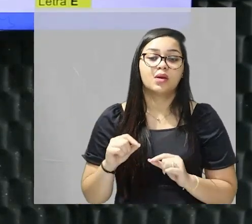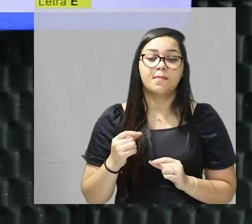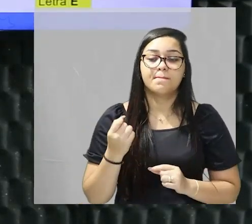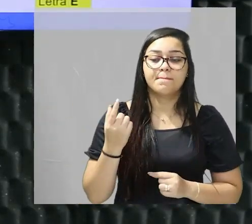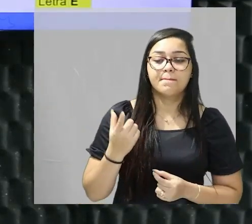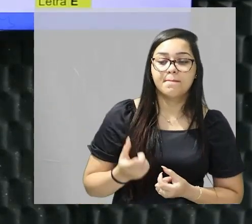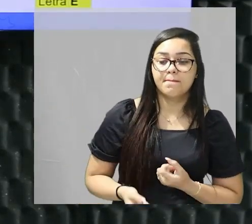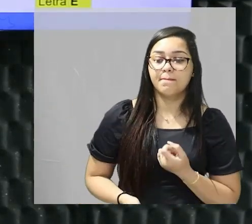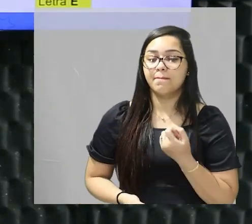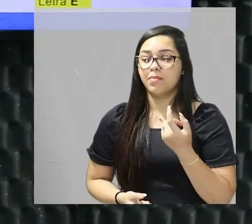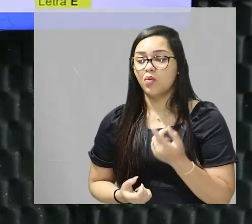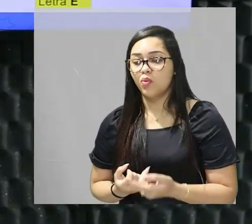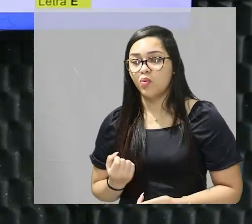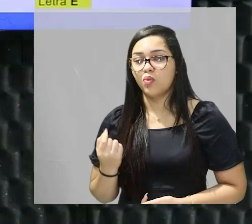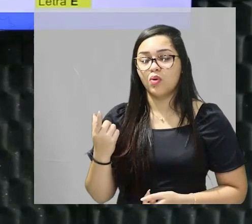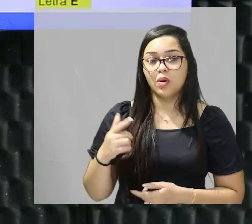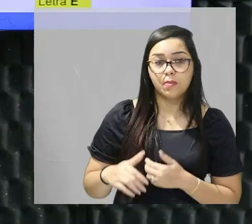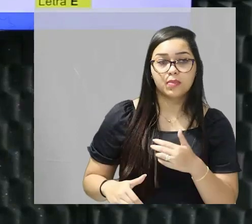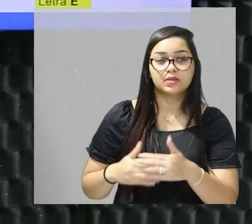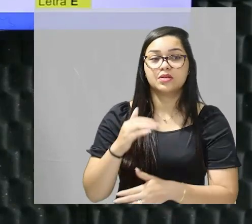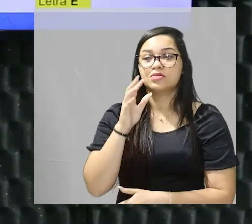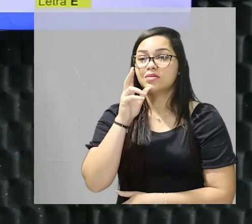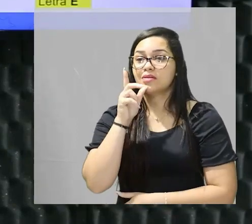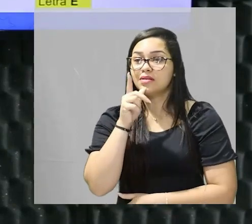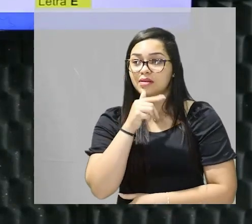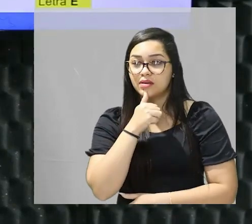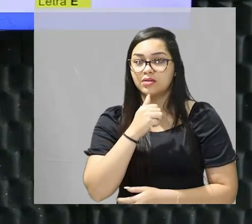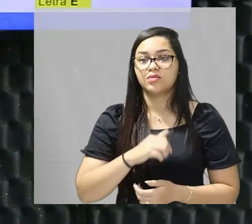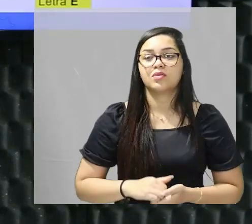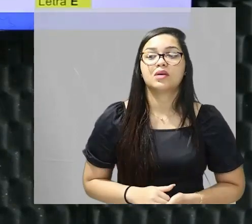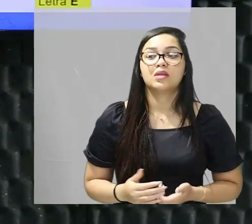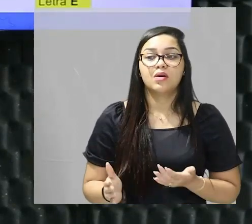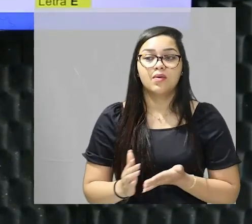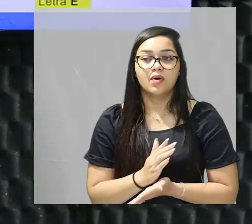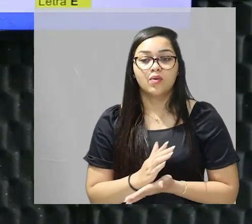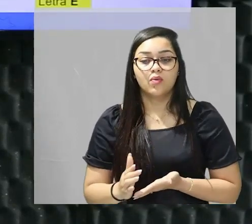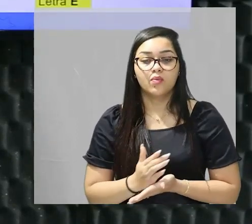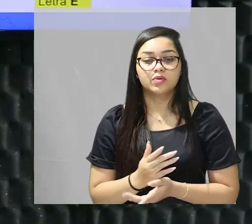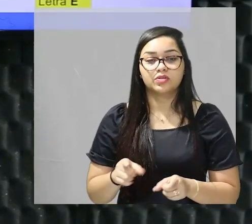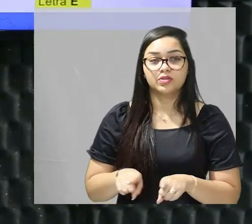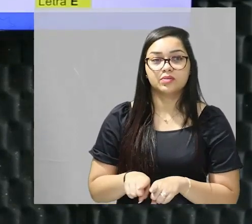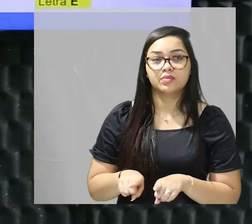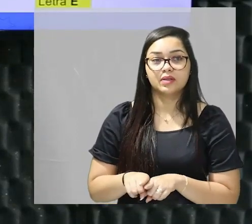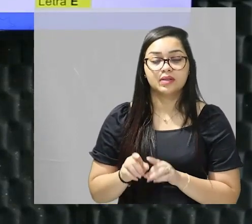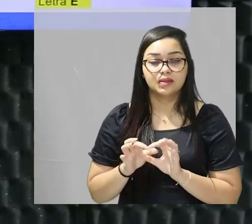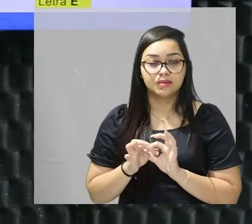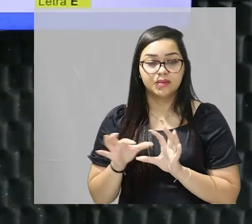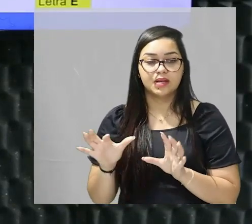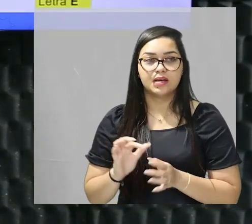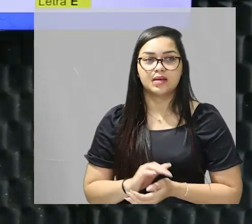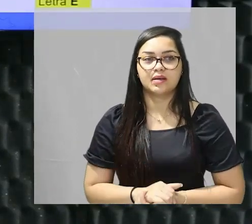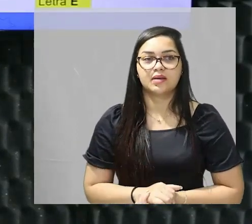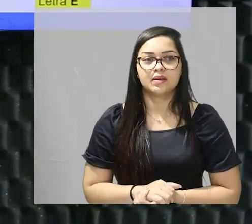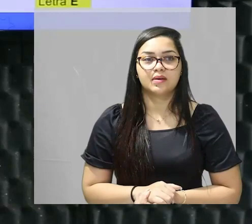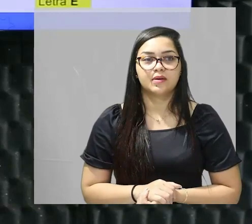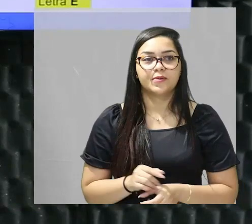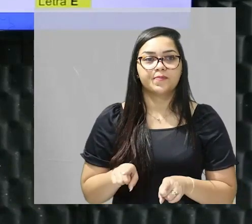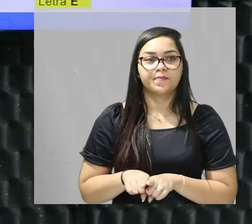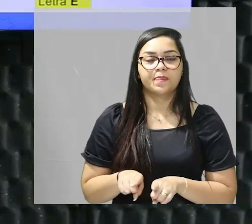poucos. Certo? É um processo lento. Então, algumas moléculas vão sendo liberadas. Então, as